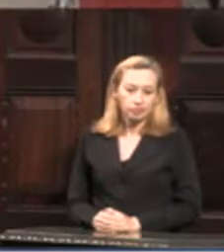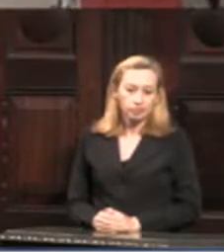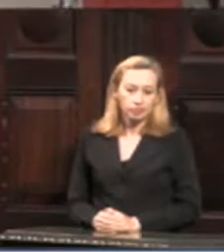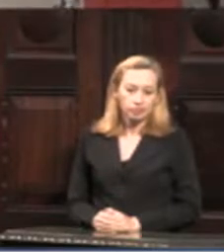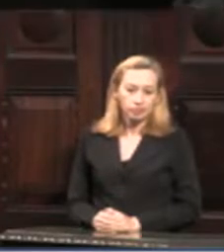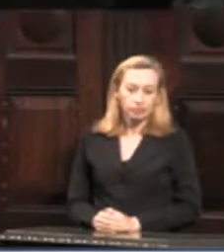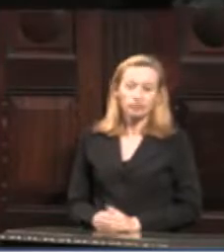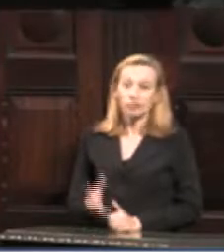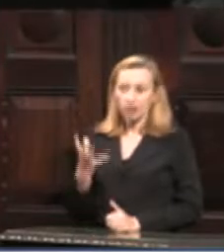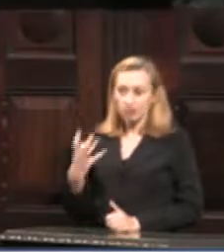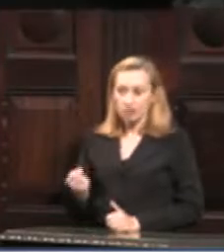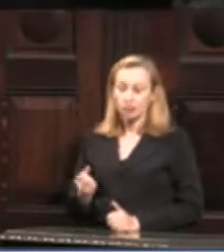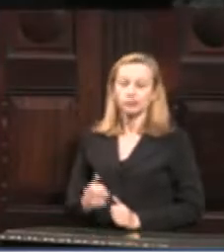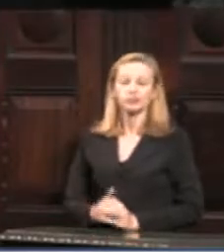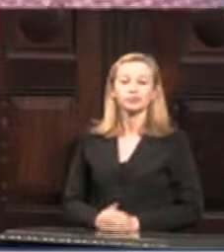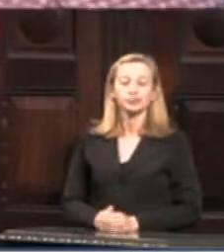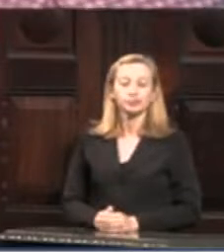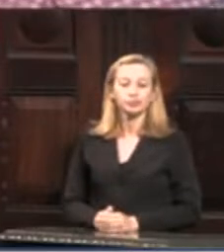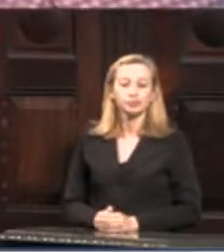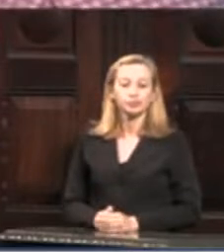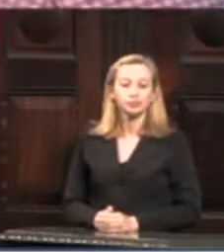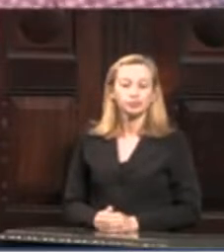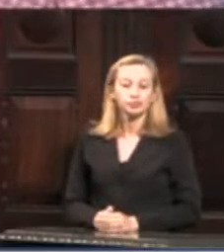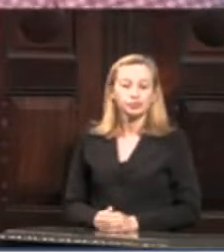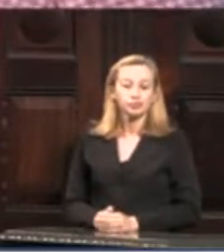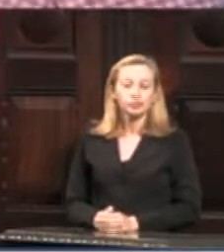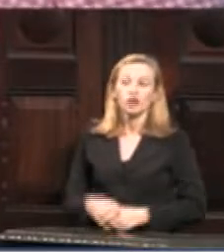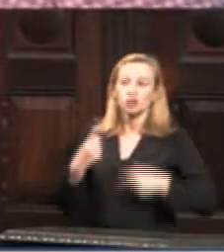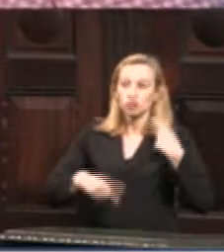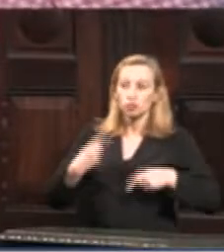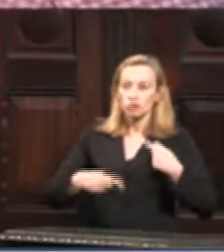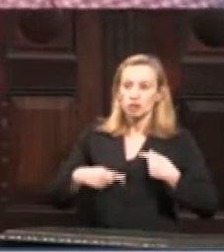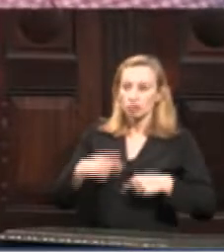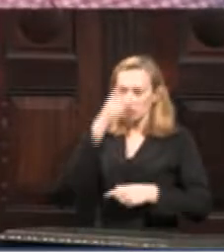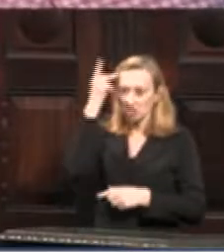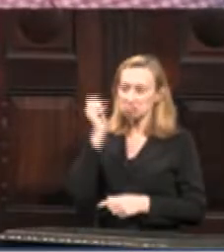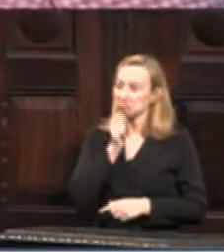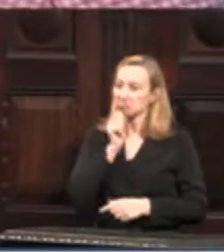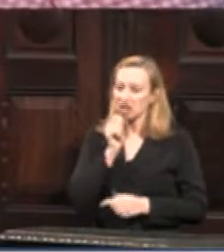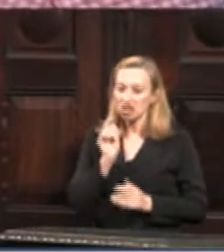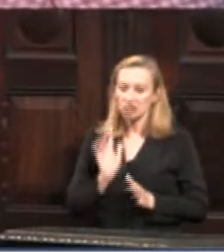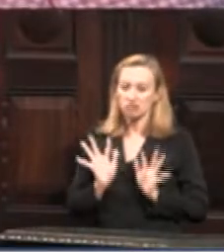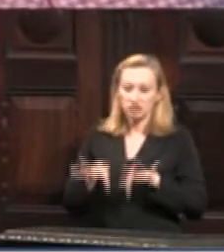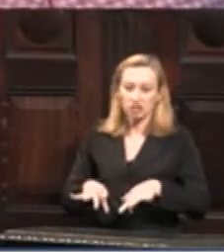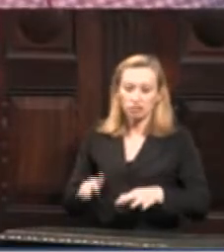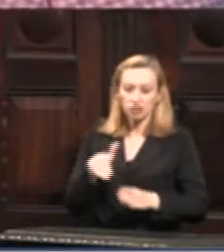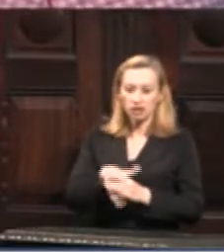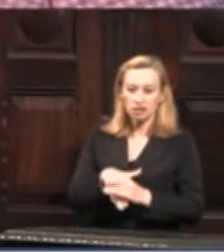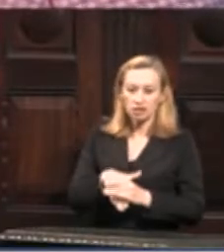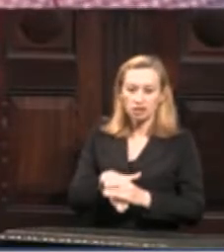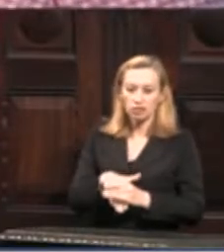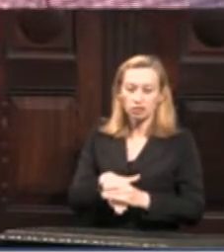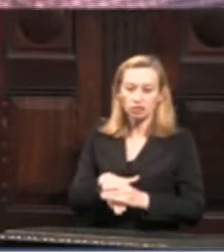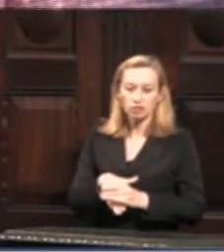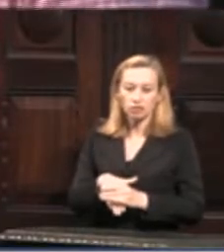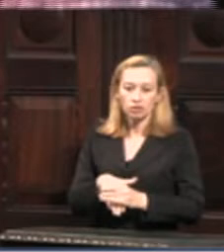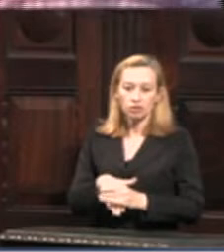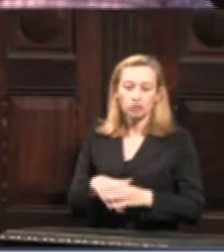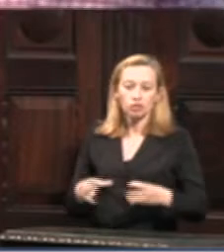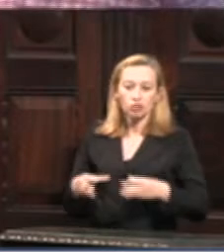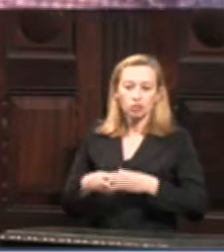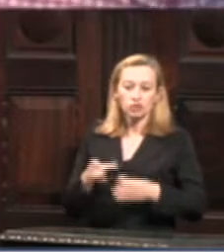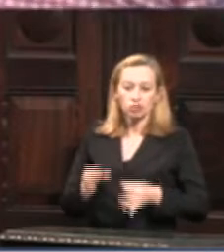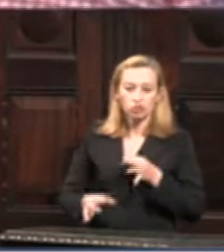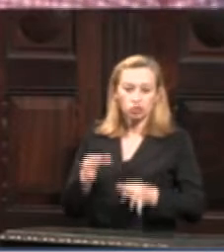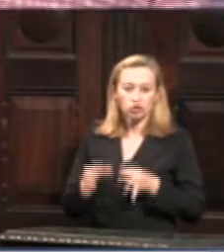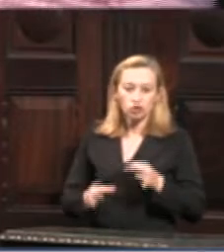É favorável. Com os pareceres emitidos em discussão, não havendo que queira discutir, encerra a discussão, em votação, o parecer da Comissão de Constituição e